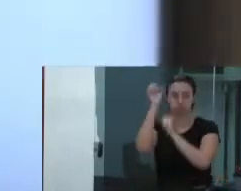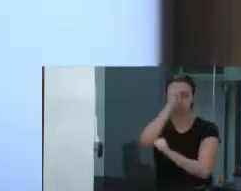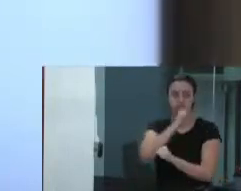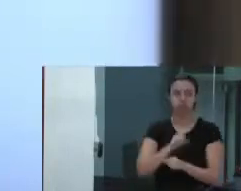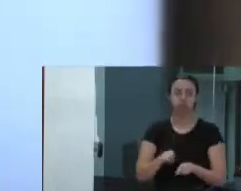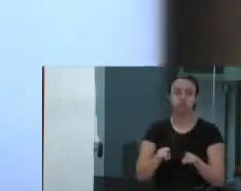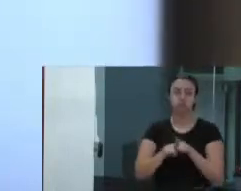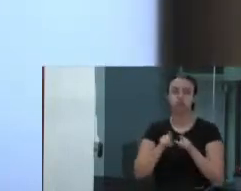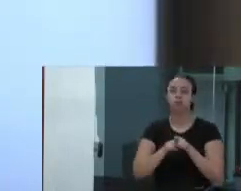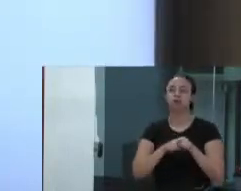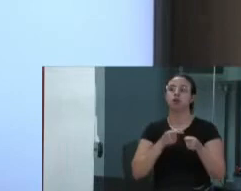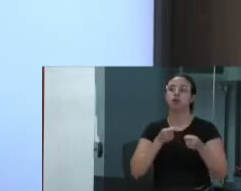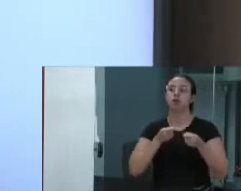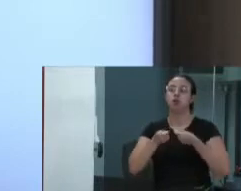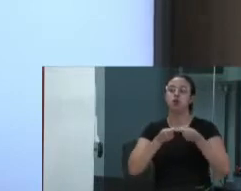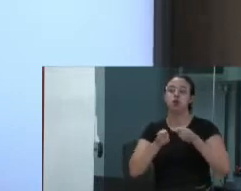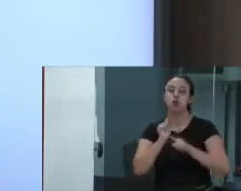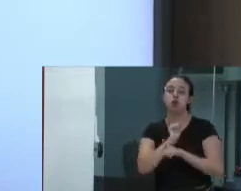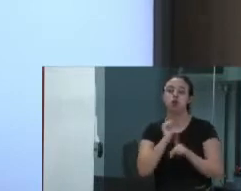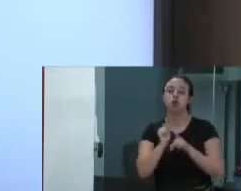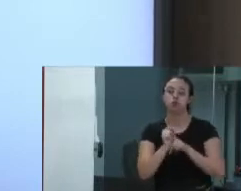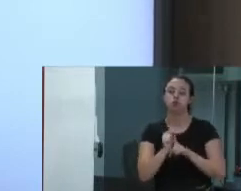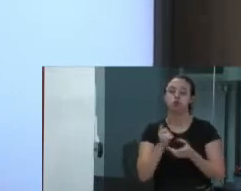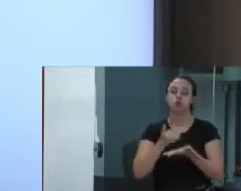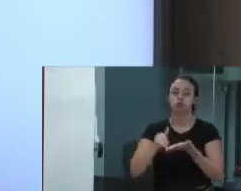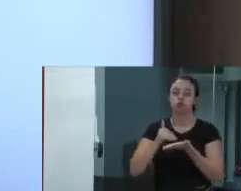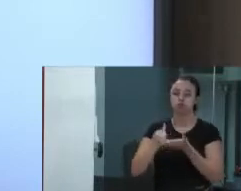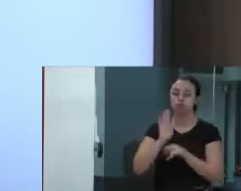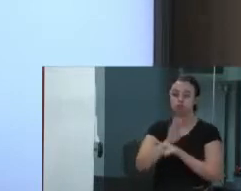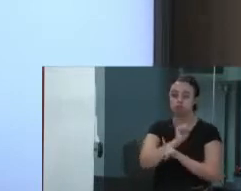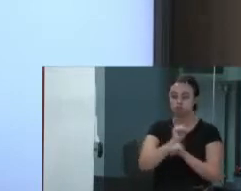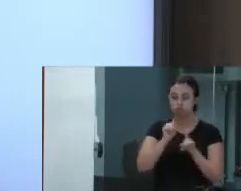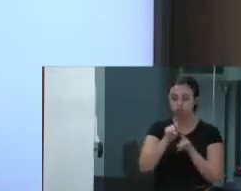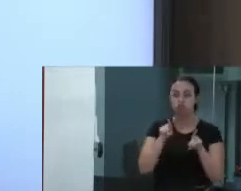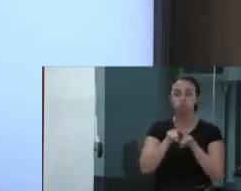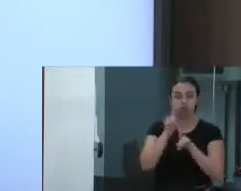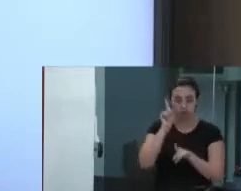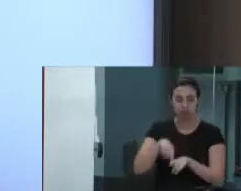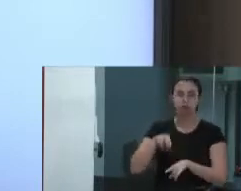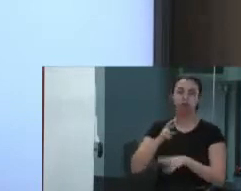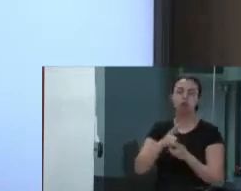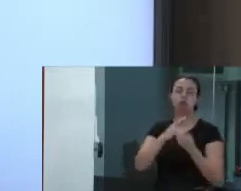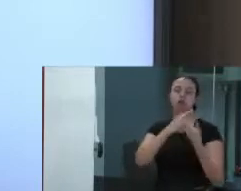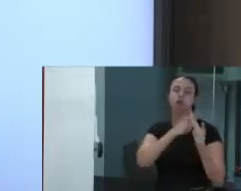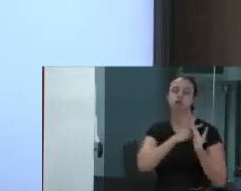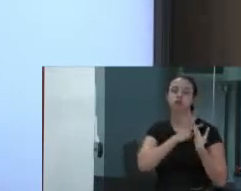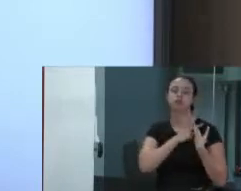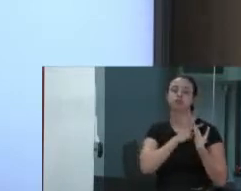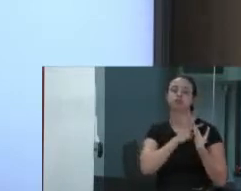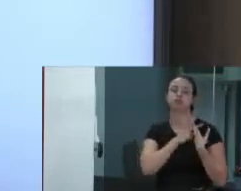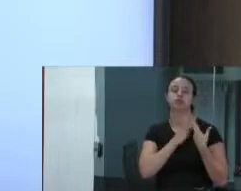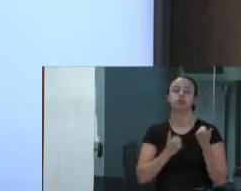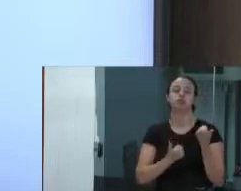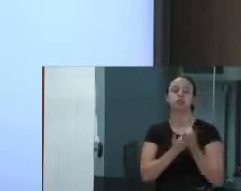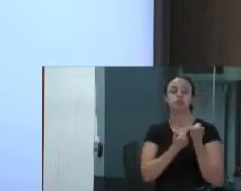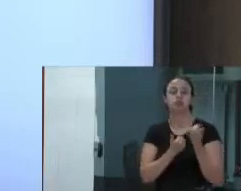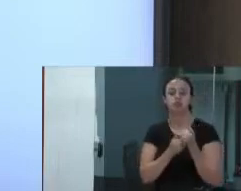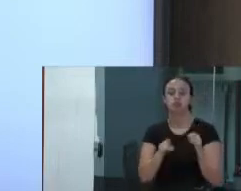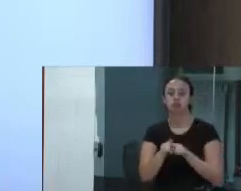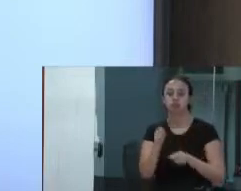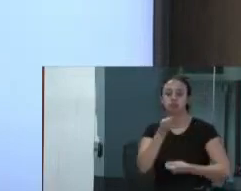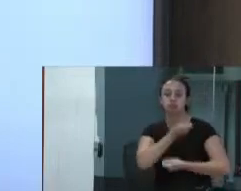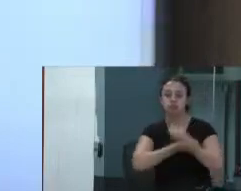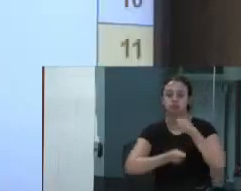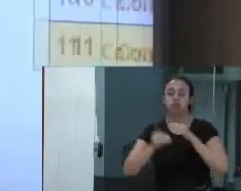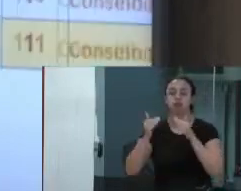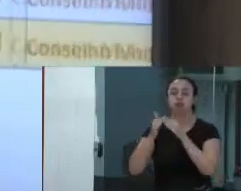O controle social, né, a Secretaria de Assistência também está responsável pelo apoio e administração da